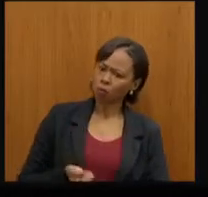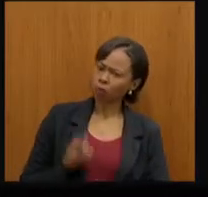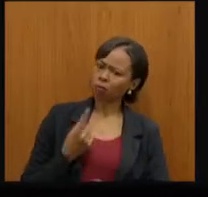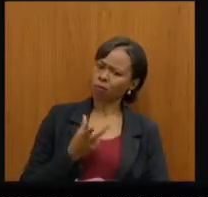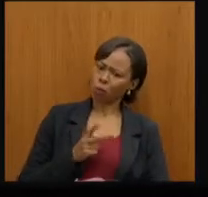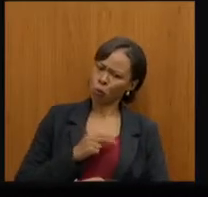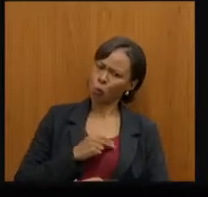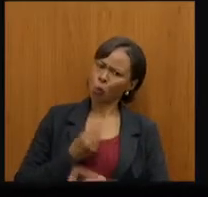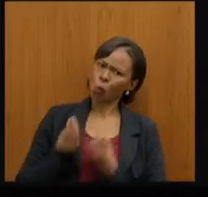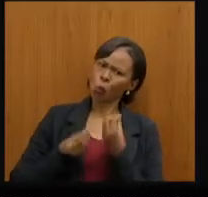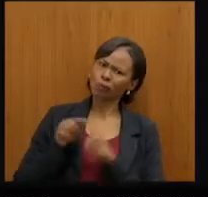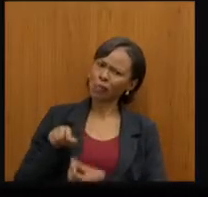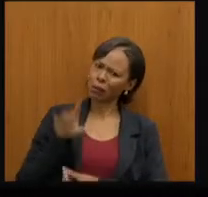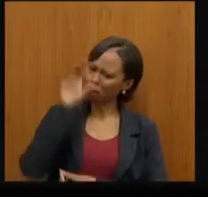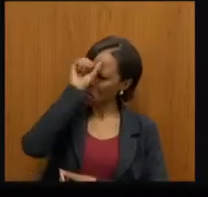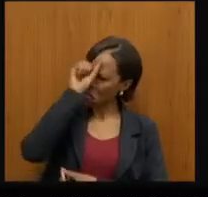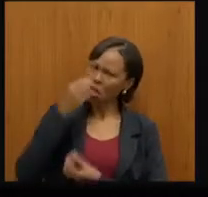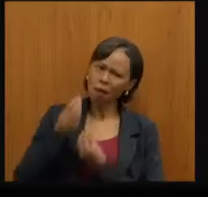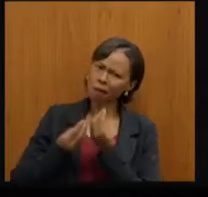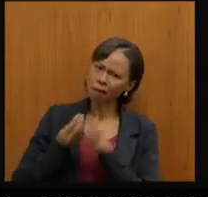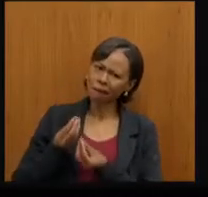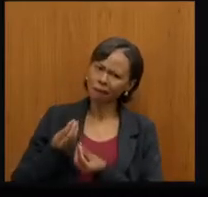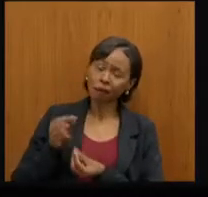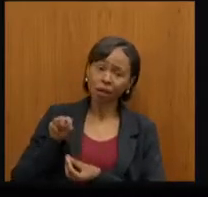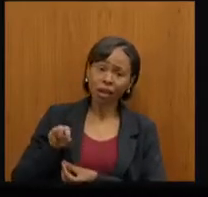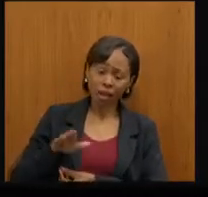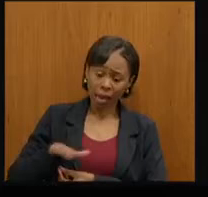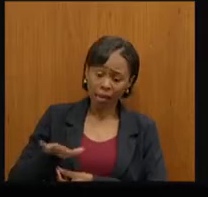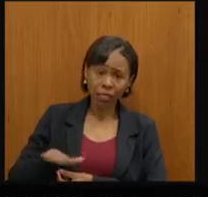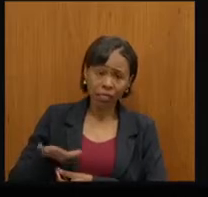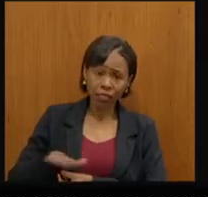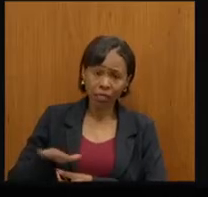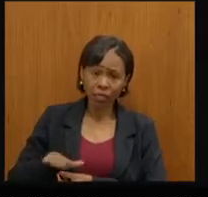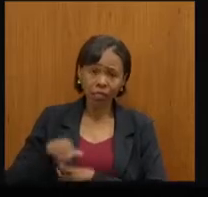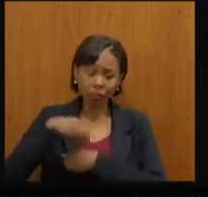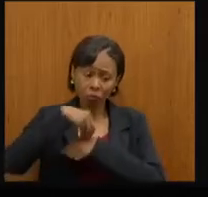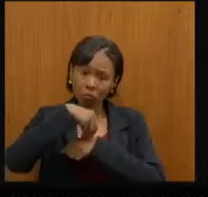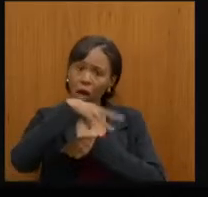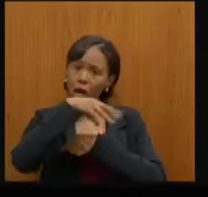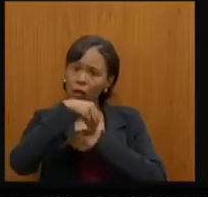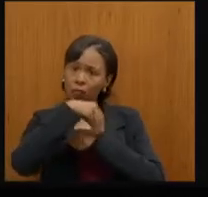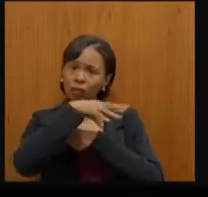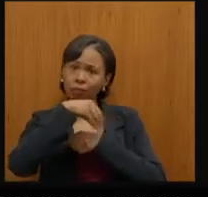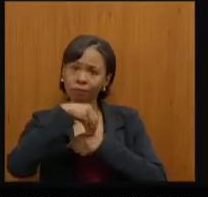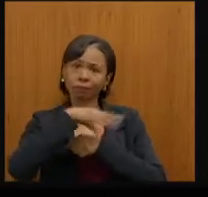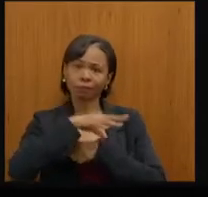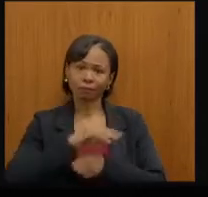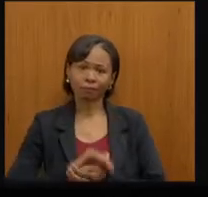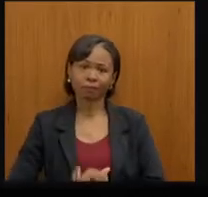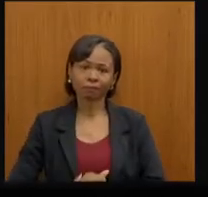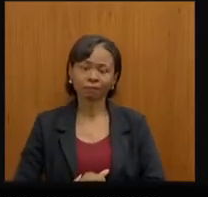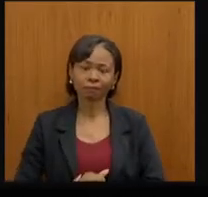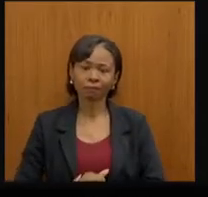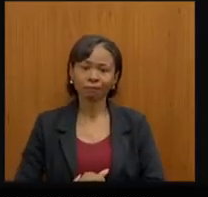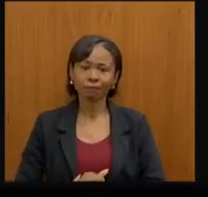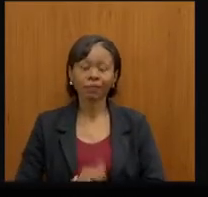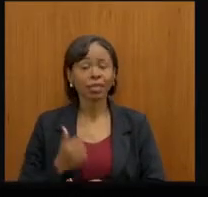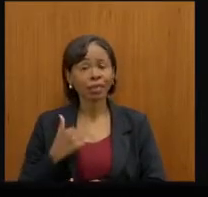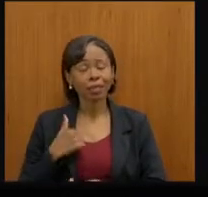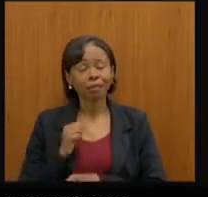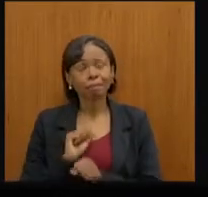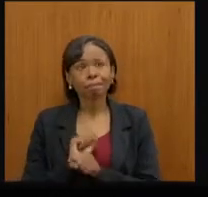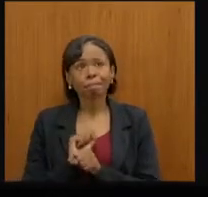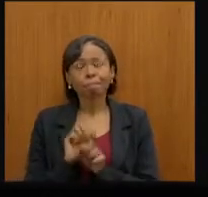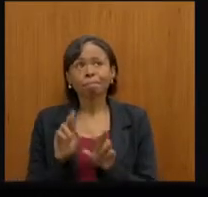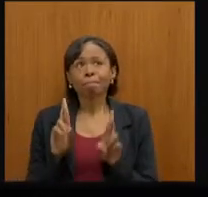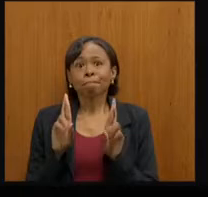começamos a aprender um isso né e ele leva essa informação então assim eu fico muito trancada